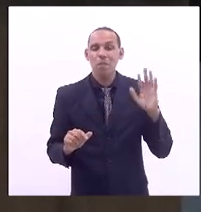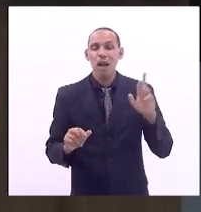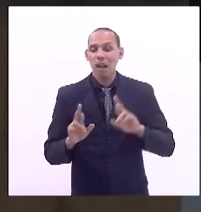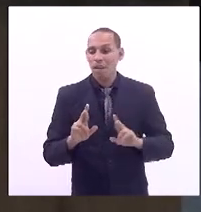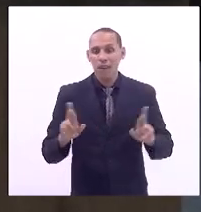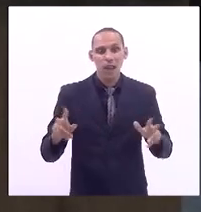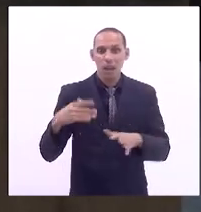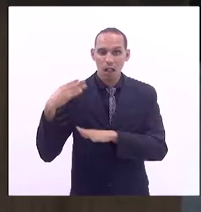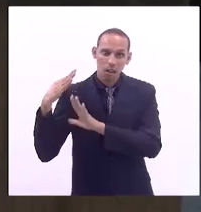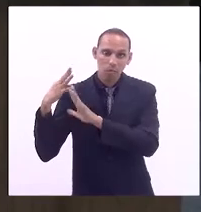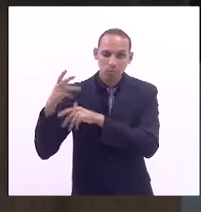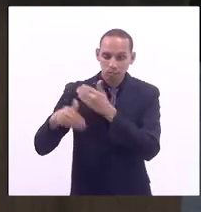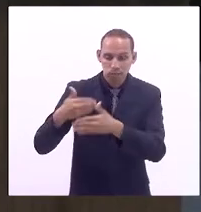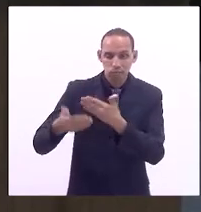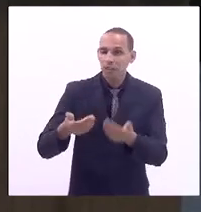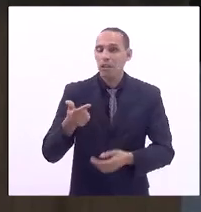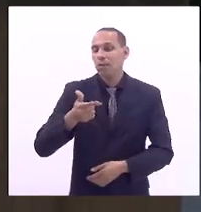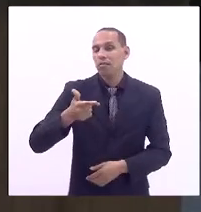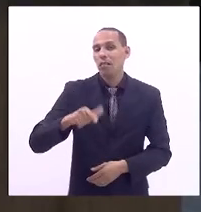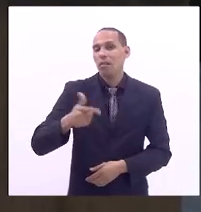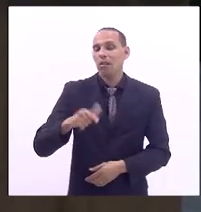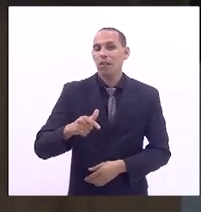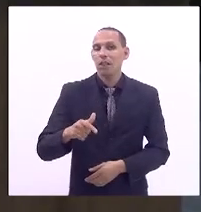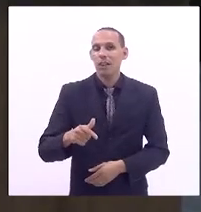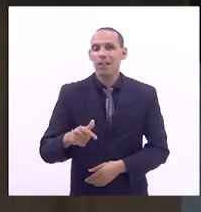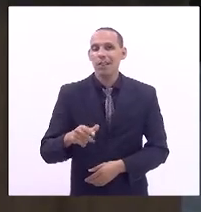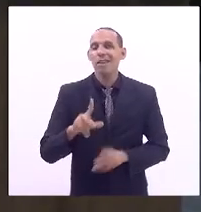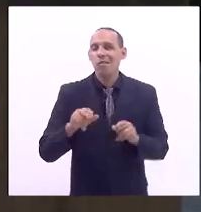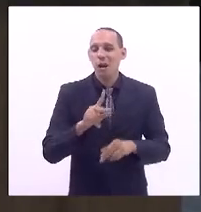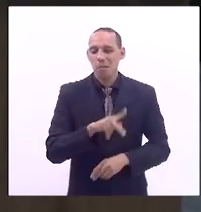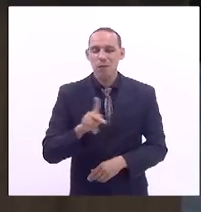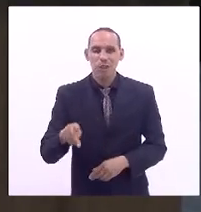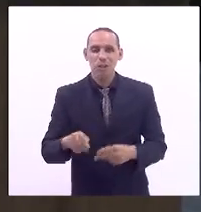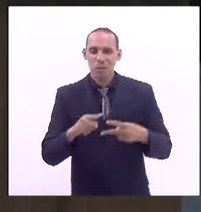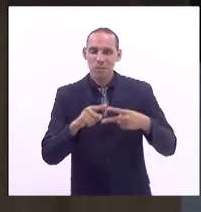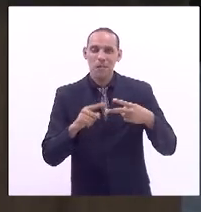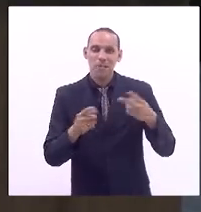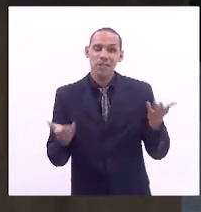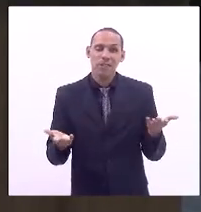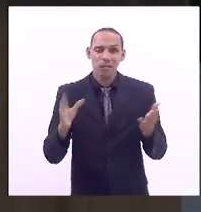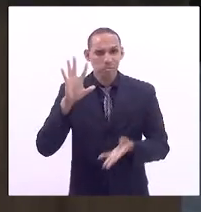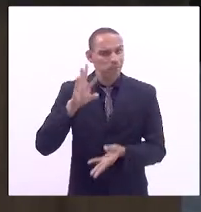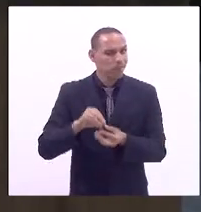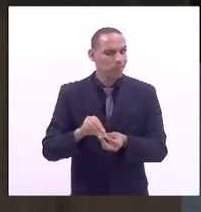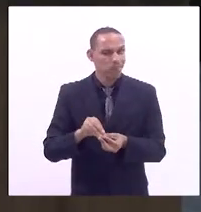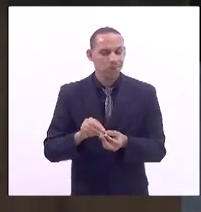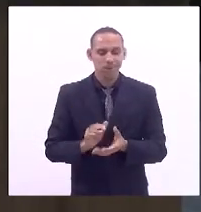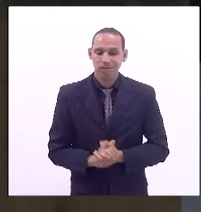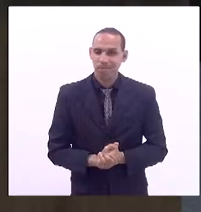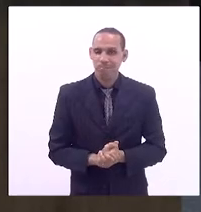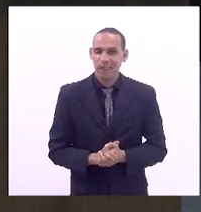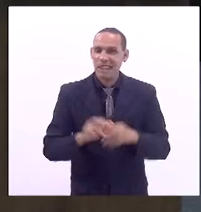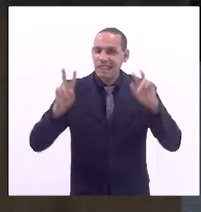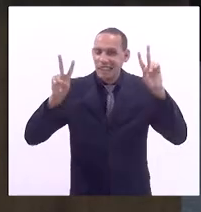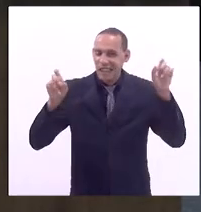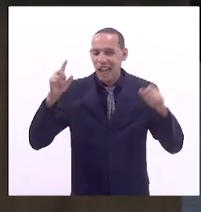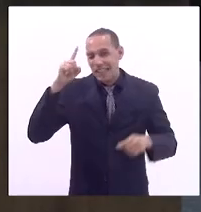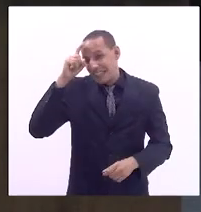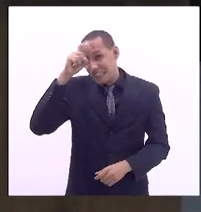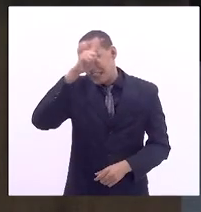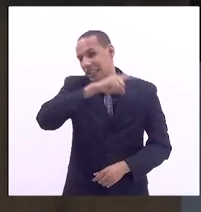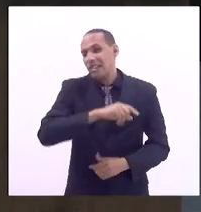carreira como tem no caso dos professores da UENF da UERJ resumidamente seu presente eu quero dizer é que esse é um tema